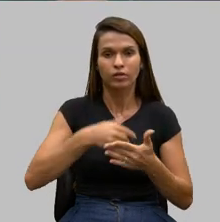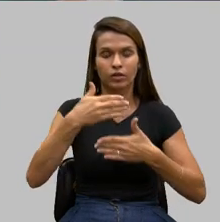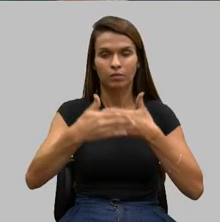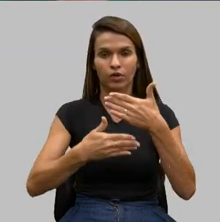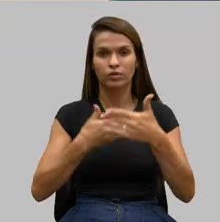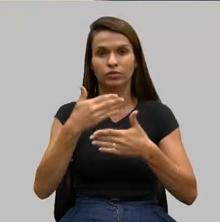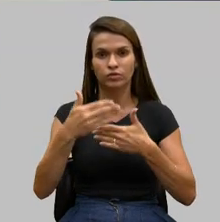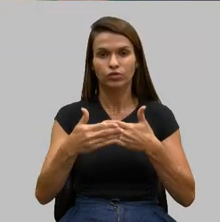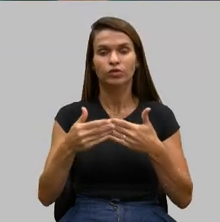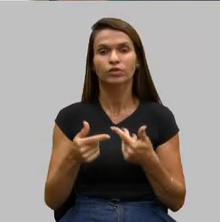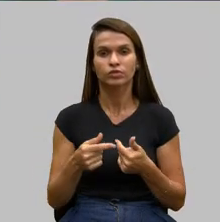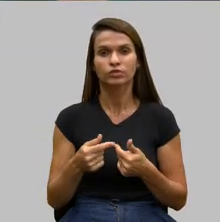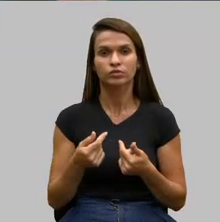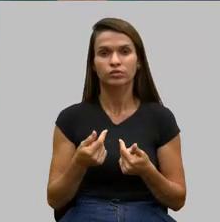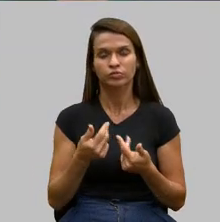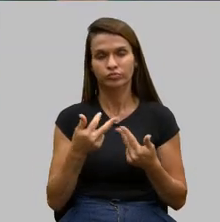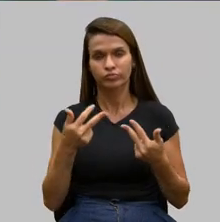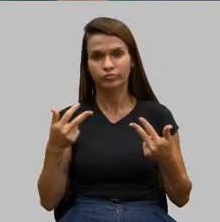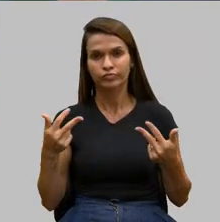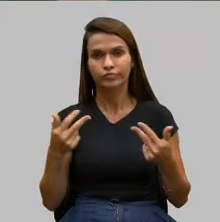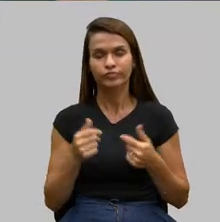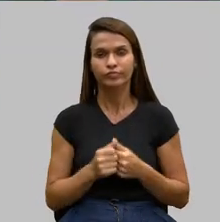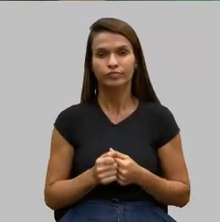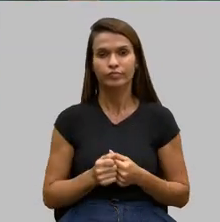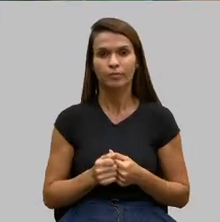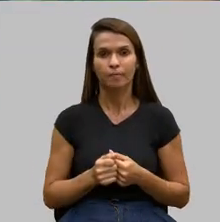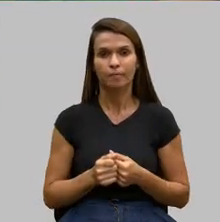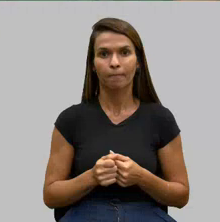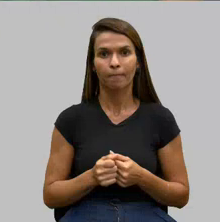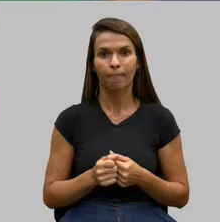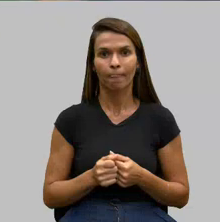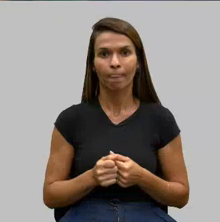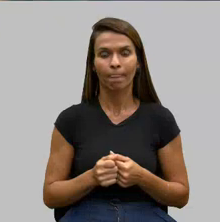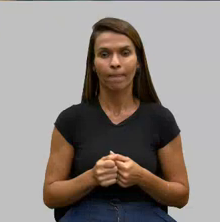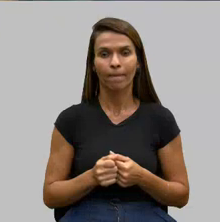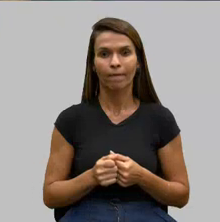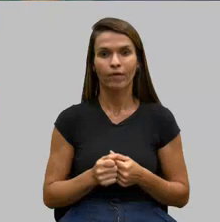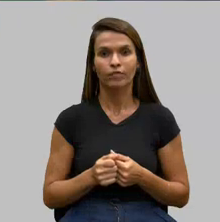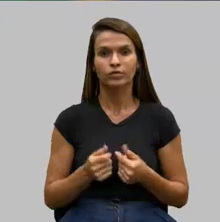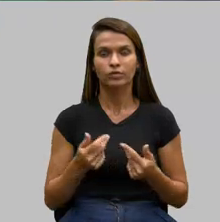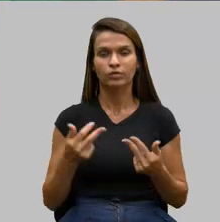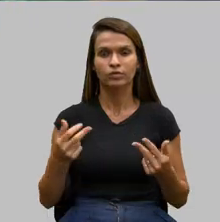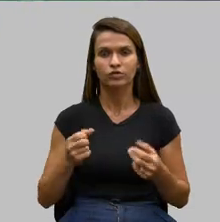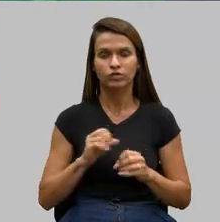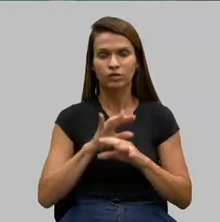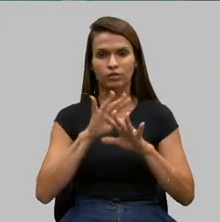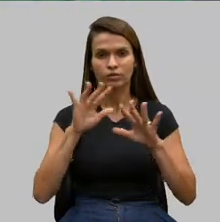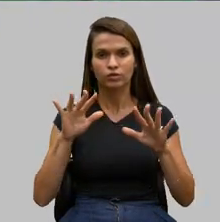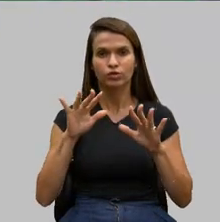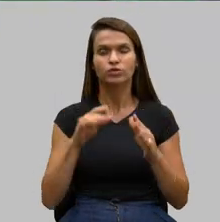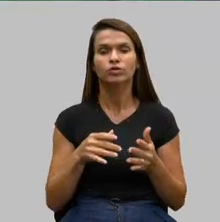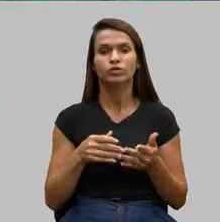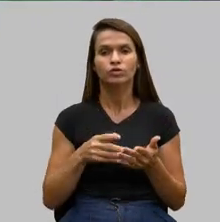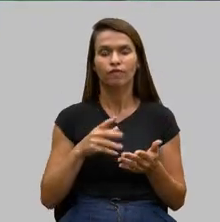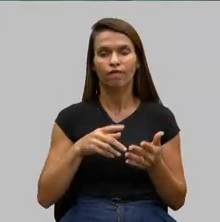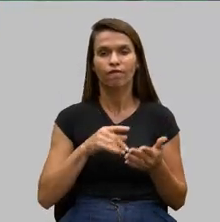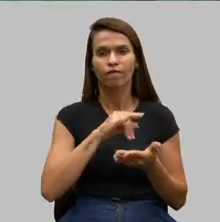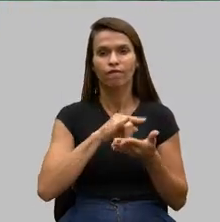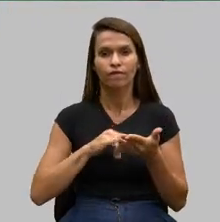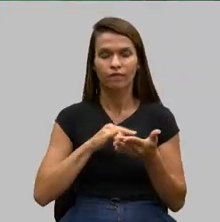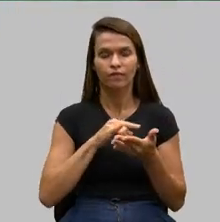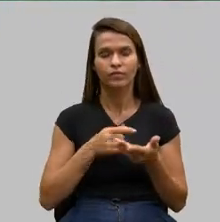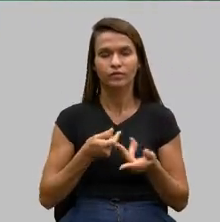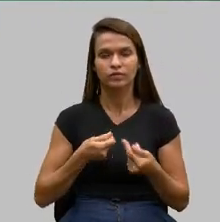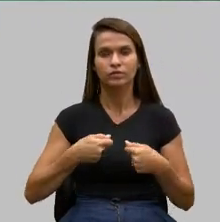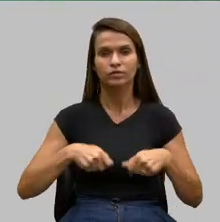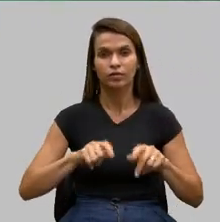promoções adicionais e afins demais esclarecimento sobre adesão regime recuperação fiscal que se fizerem necessários